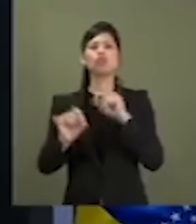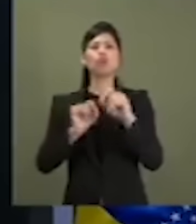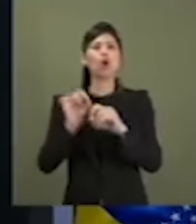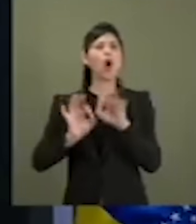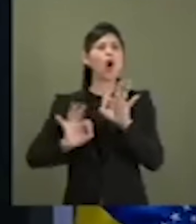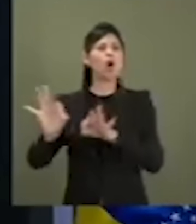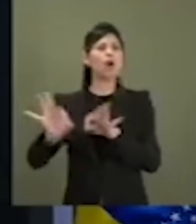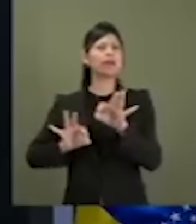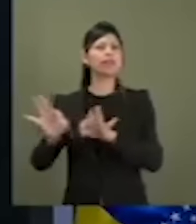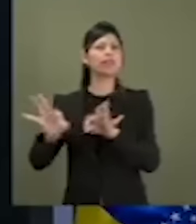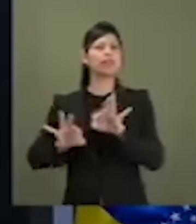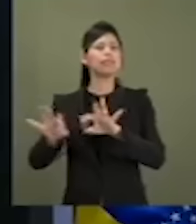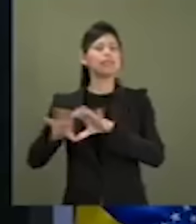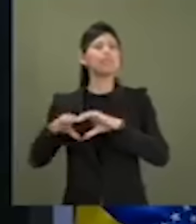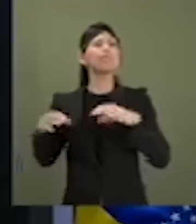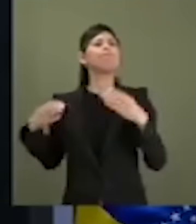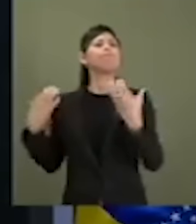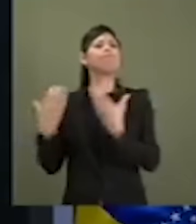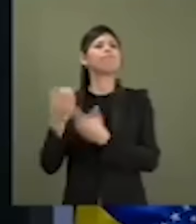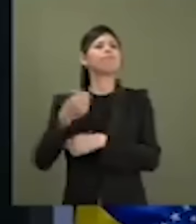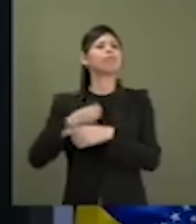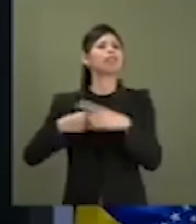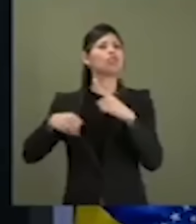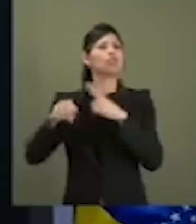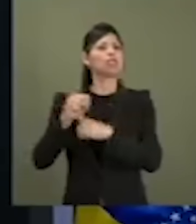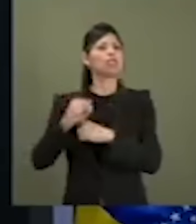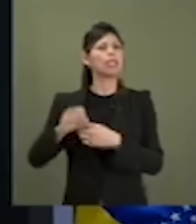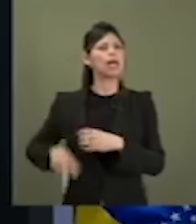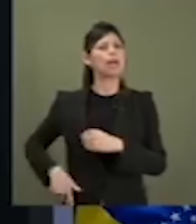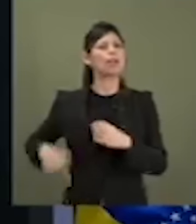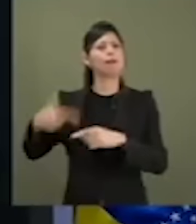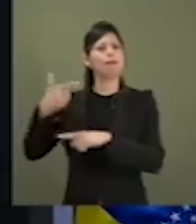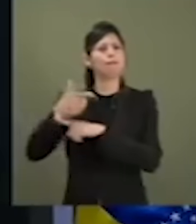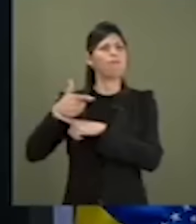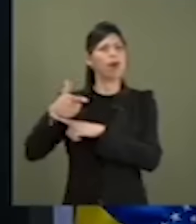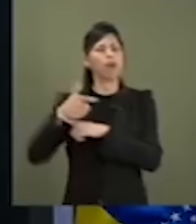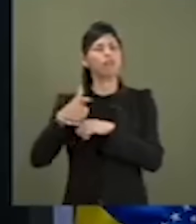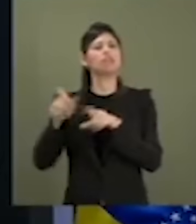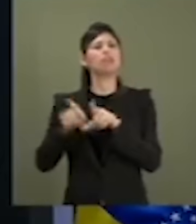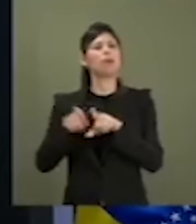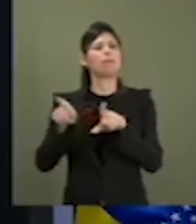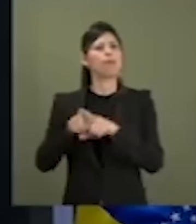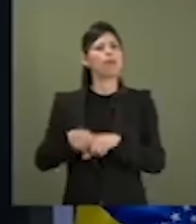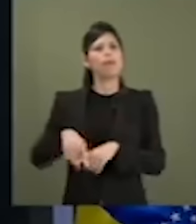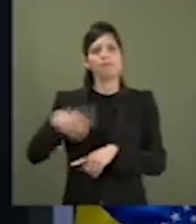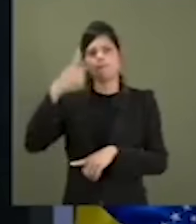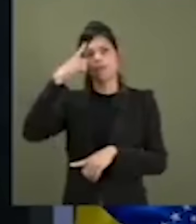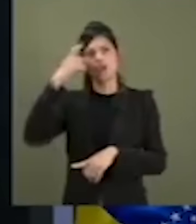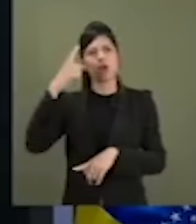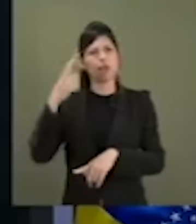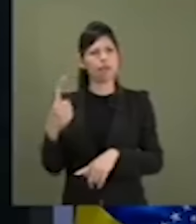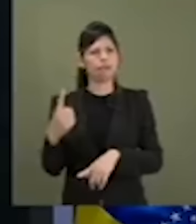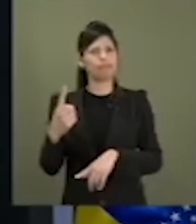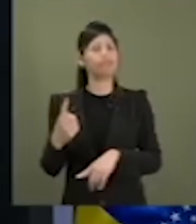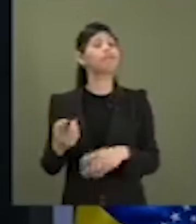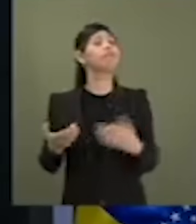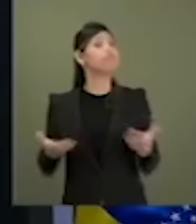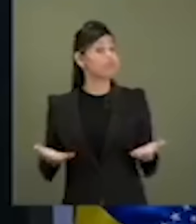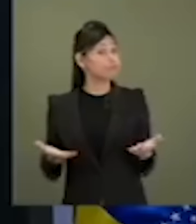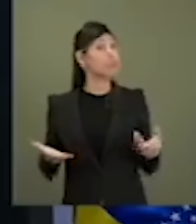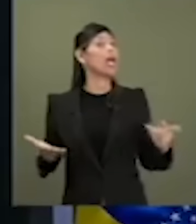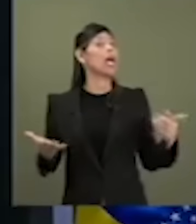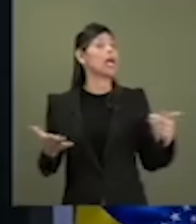sociedade armada, violenta, agindo ali. Agora, repito, crimes aconteceram?